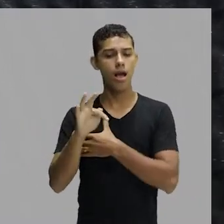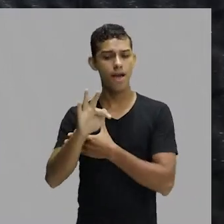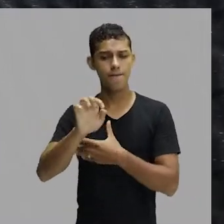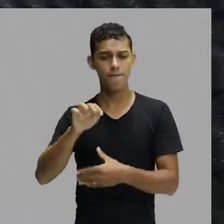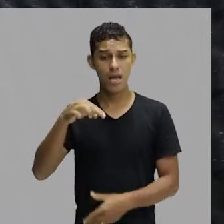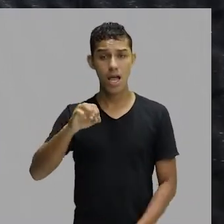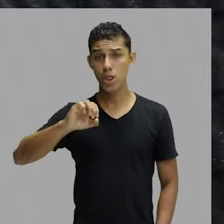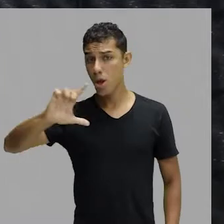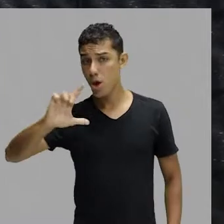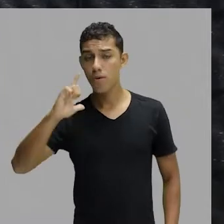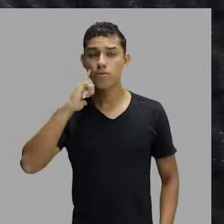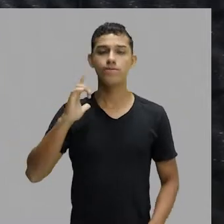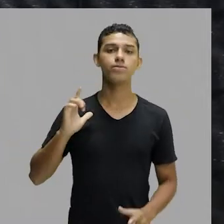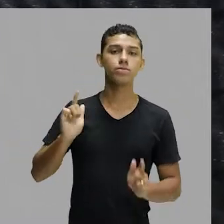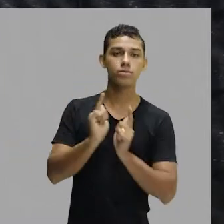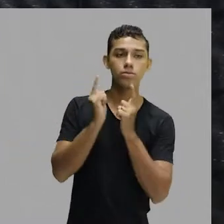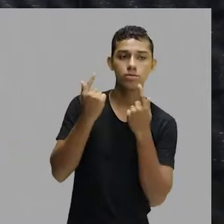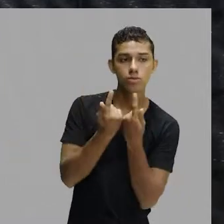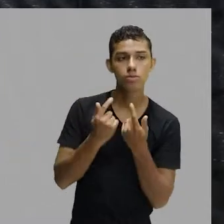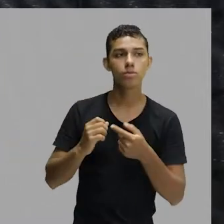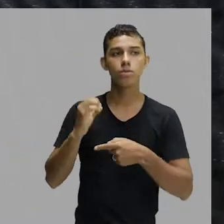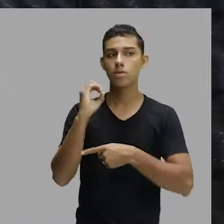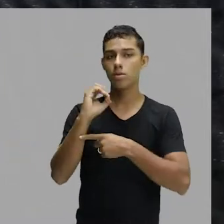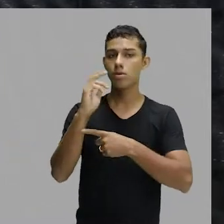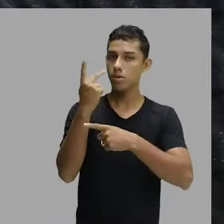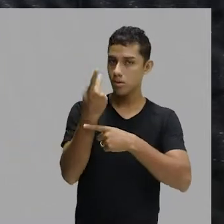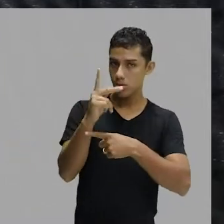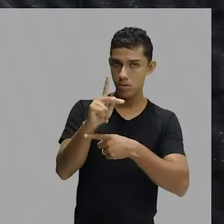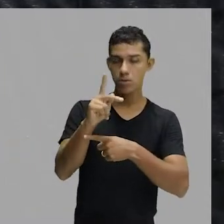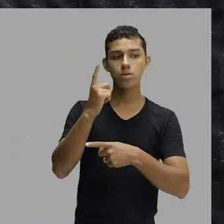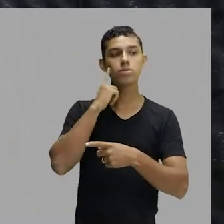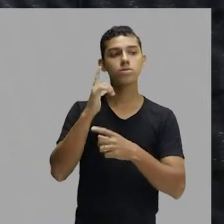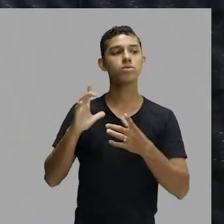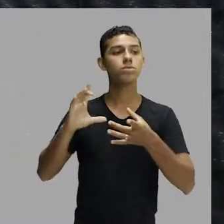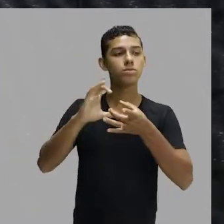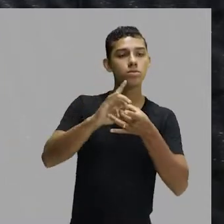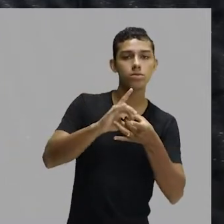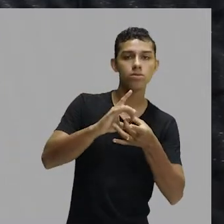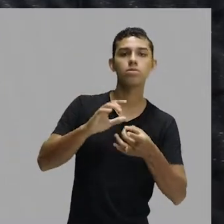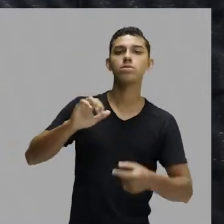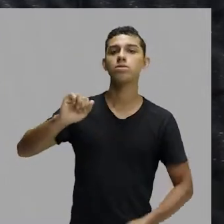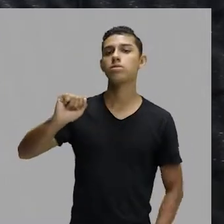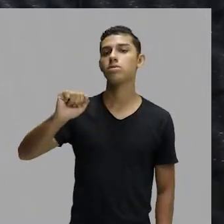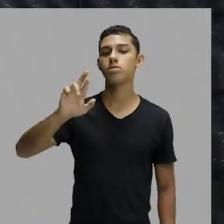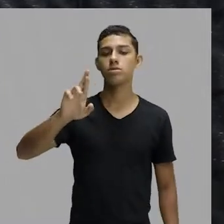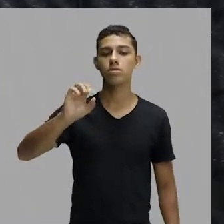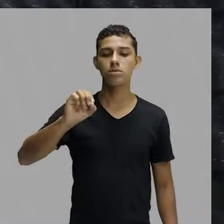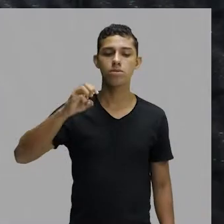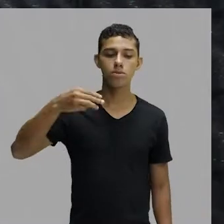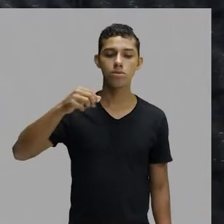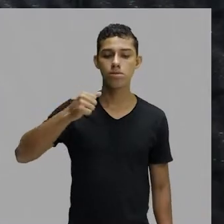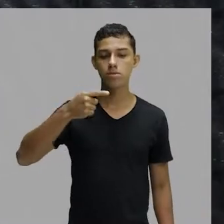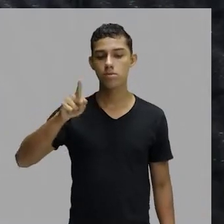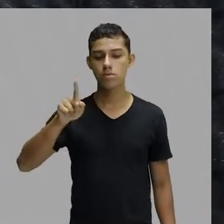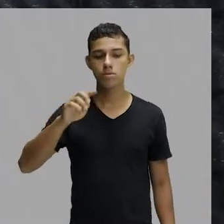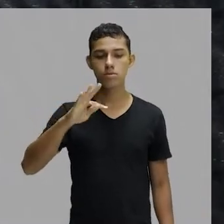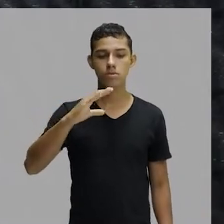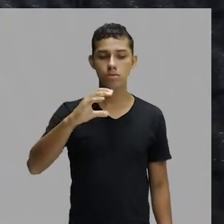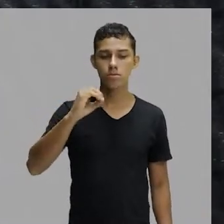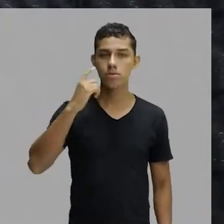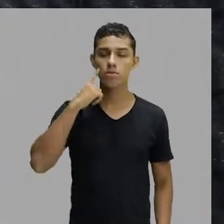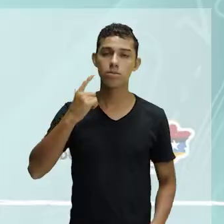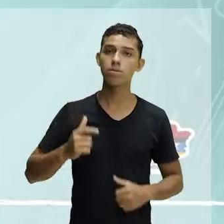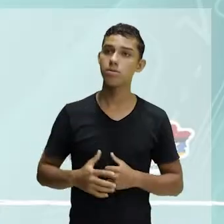hidroxila, grupo OH, ligado diretamente ao anel aromático. Show, turma?